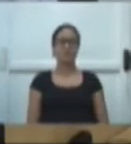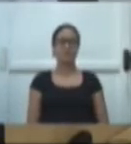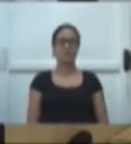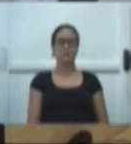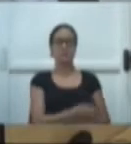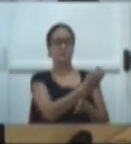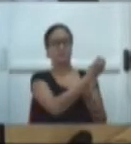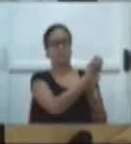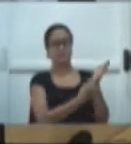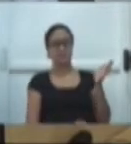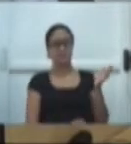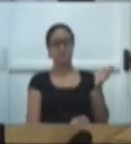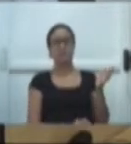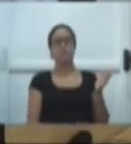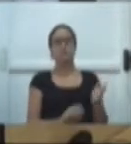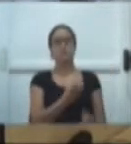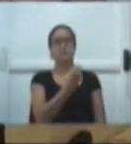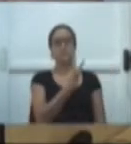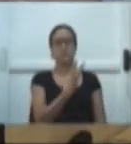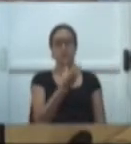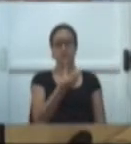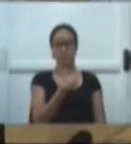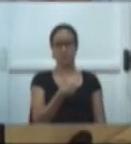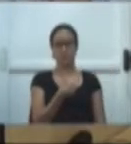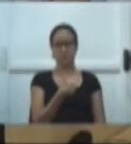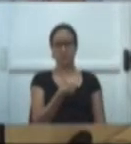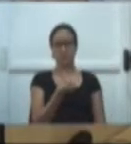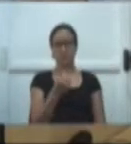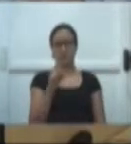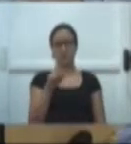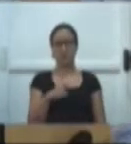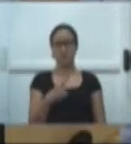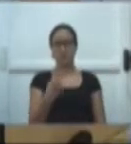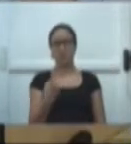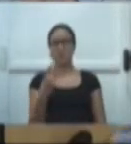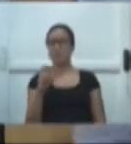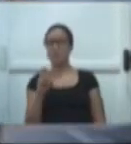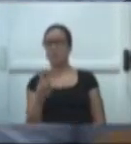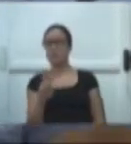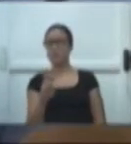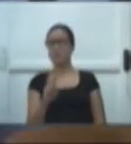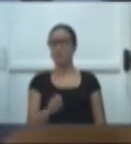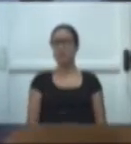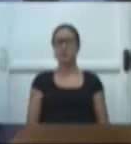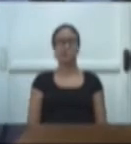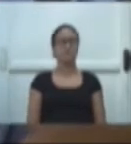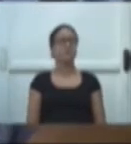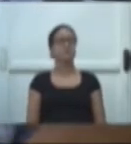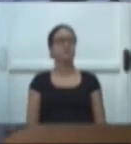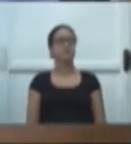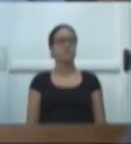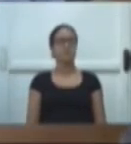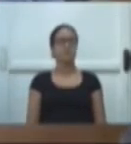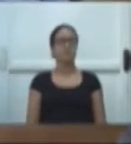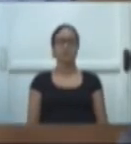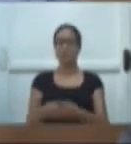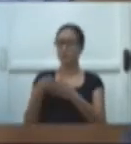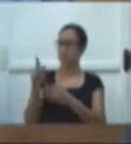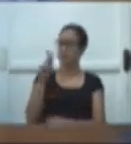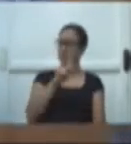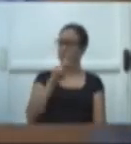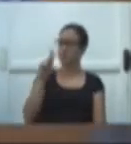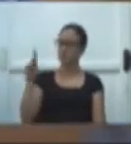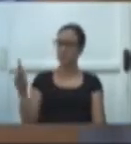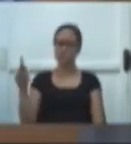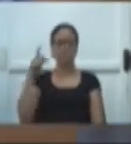Ofício número 26/2015, de 69 de fevereiro de 2015. Excelentíssimo senhor